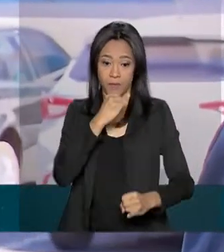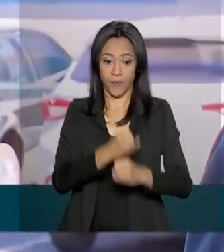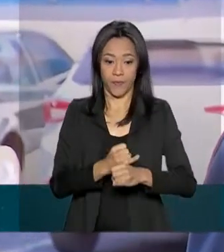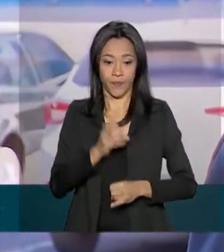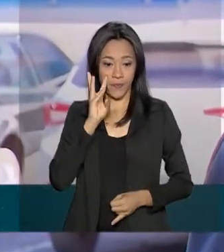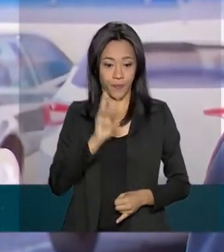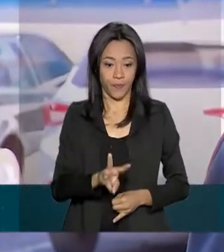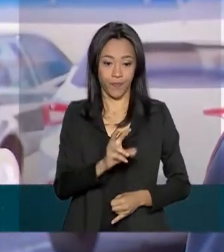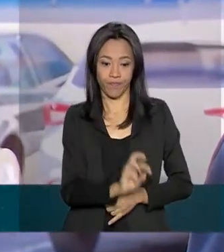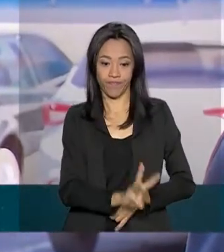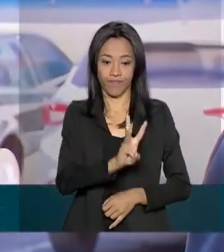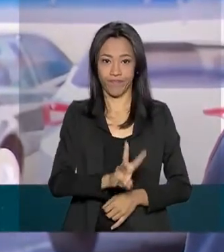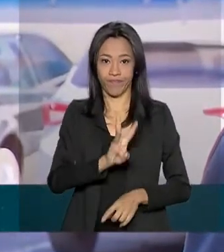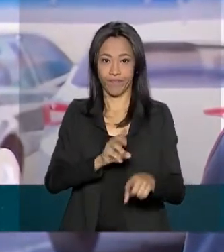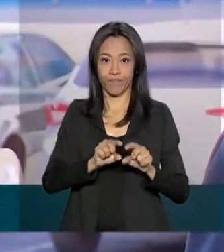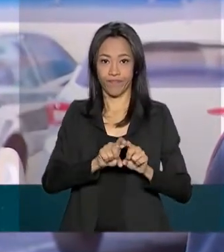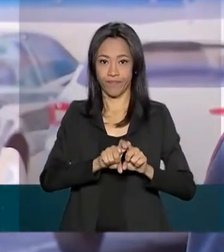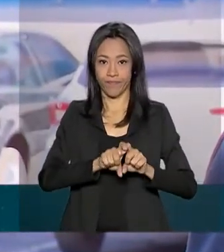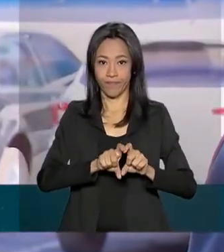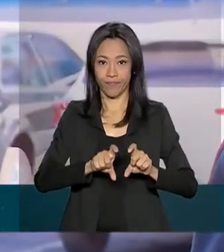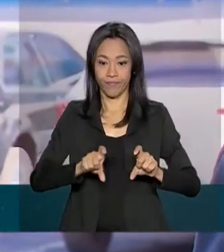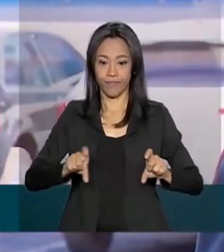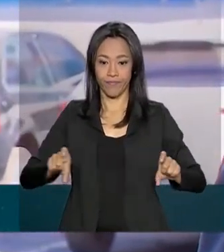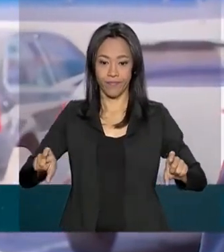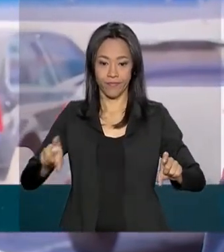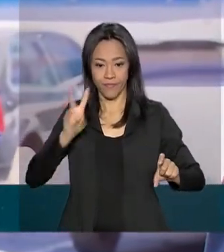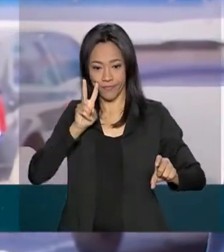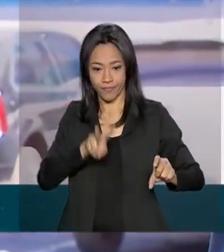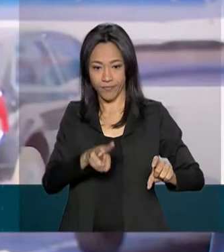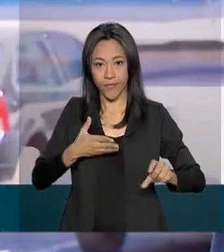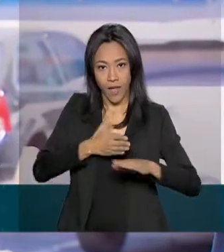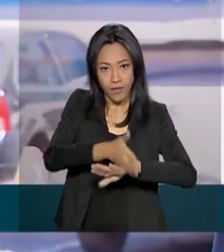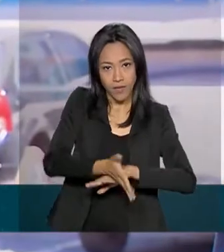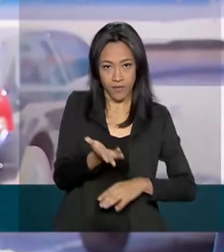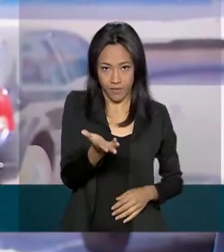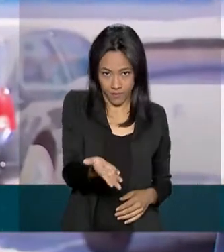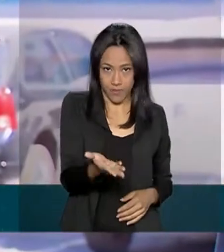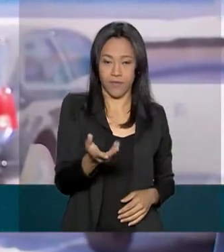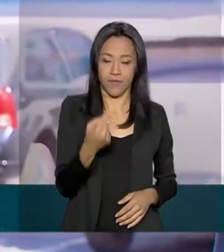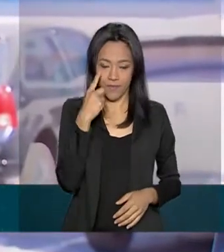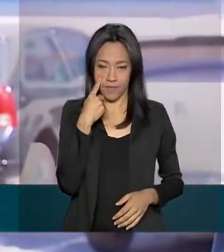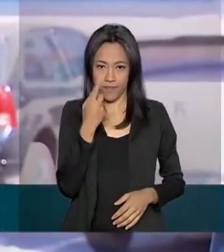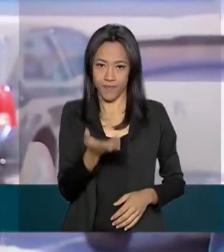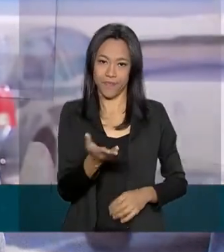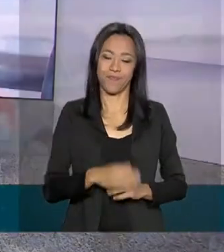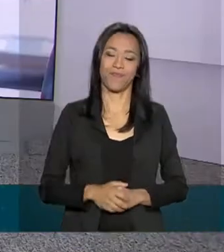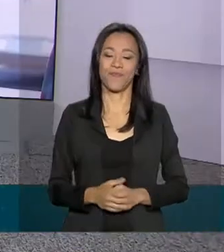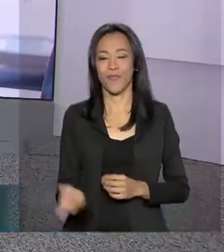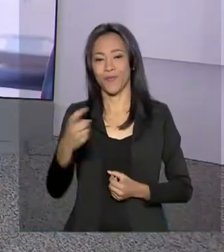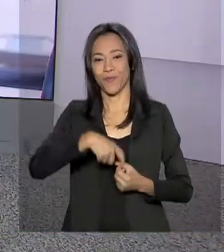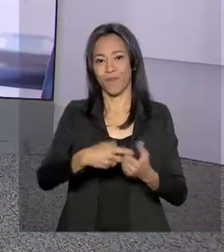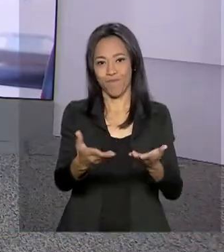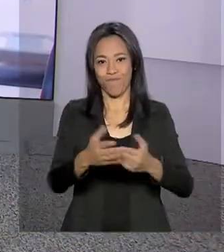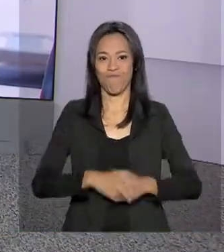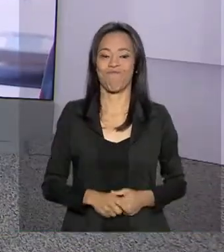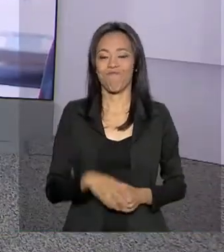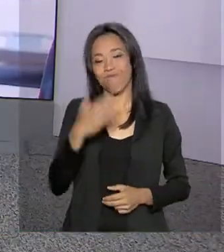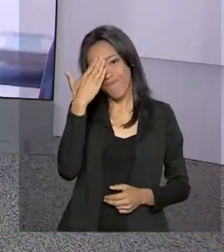www.nba.com ciar dívidas ponto caixa.gov.br sair na sua tela voltamos ao estúdio obrigada